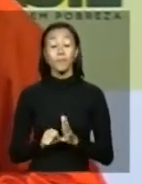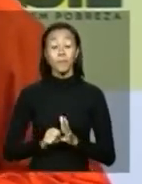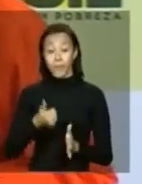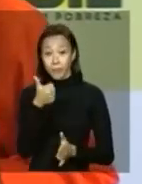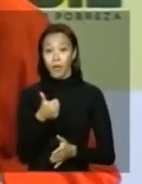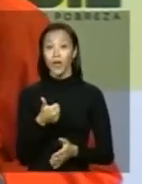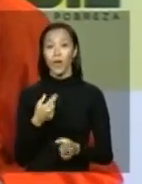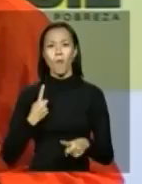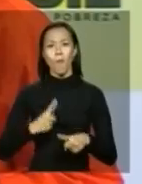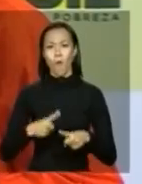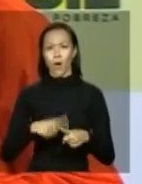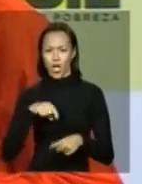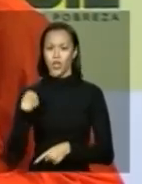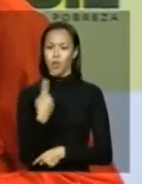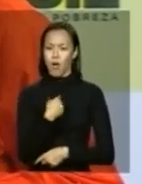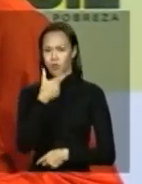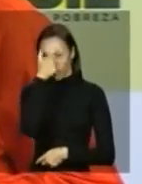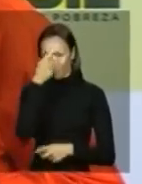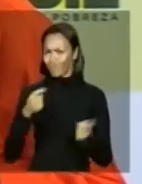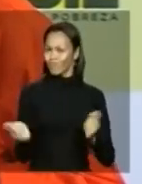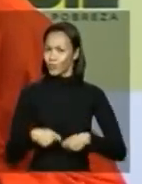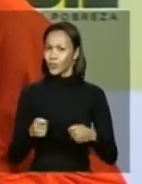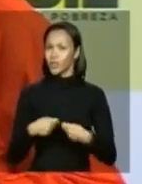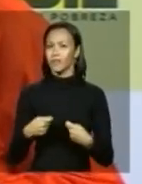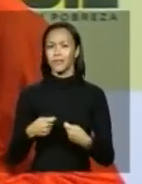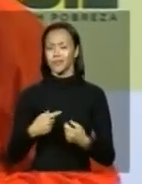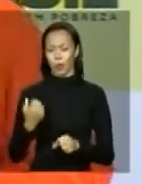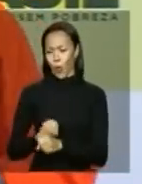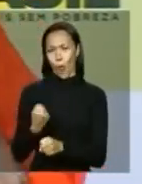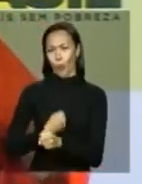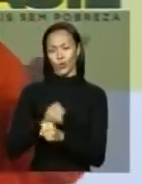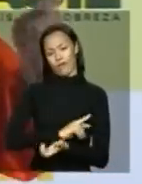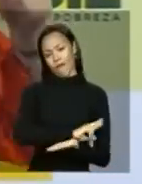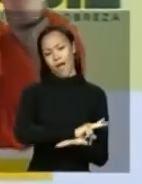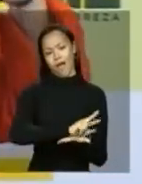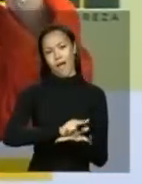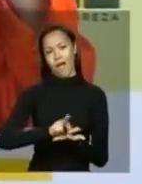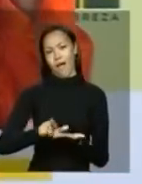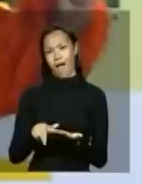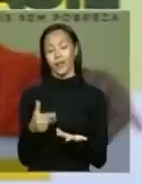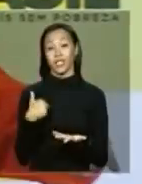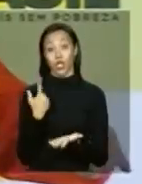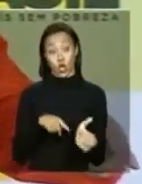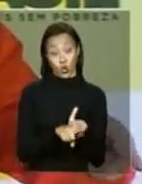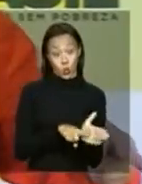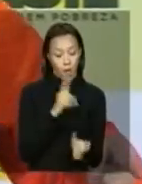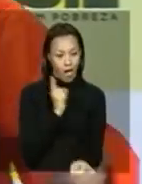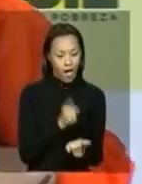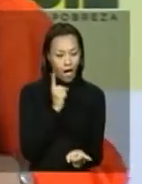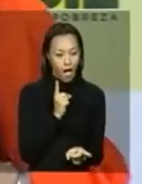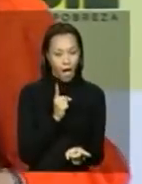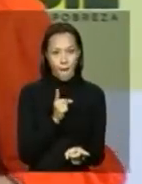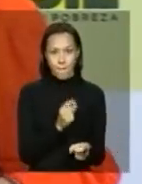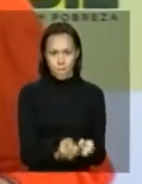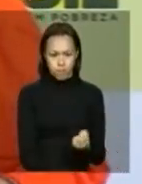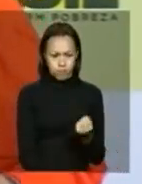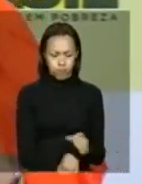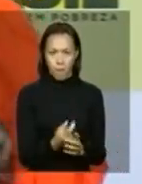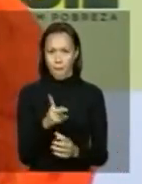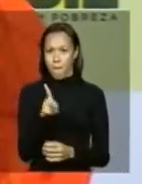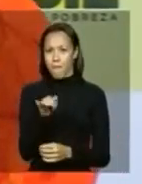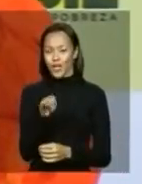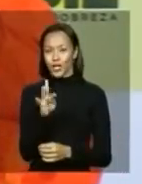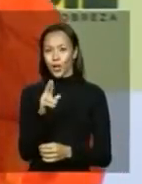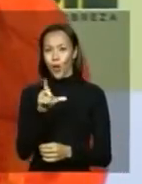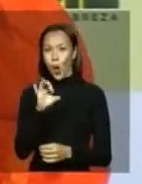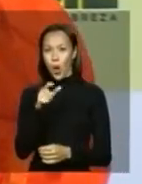primeiro, porque somos capazes de construir tanta coisa. Somos capazes de ter descoberto petróleo nesse país quando